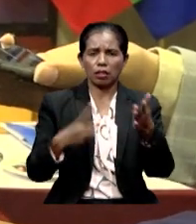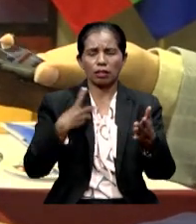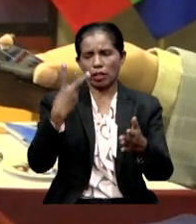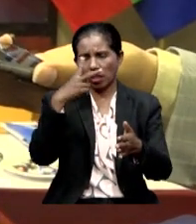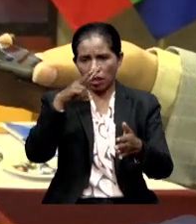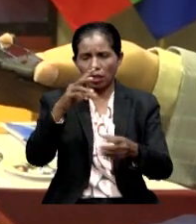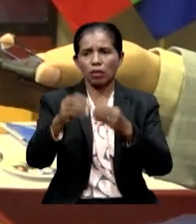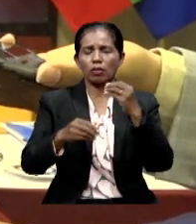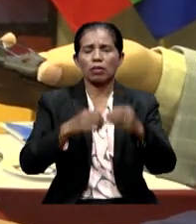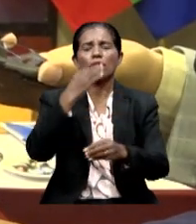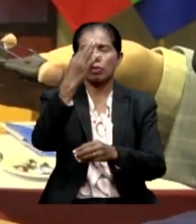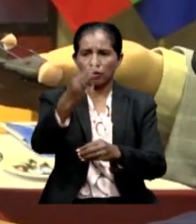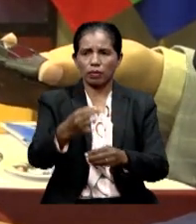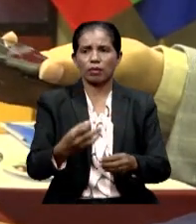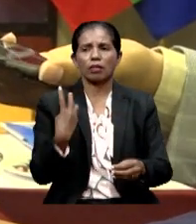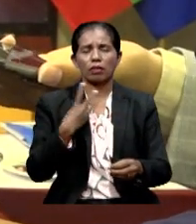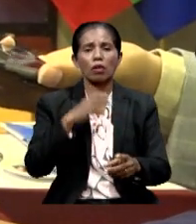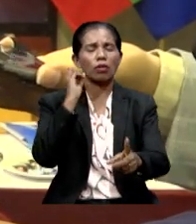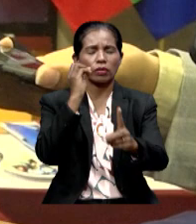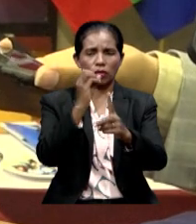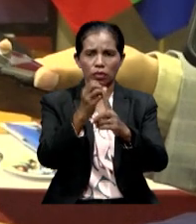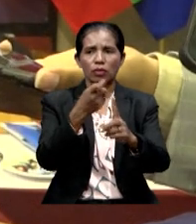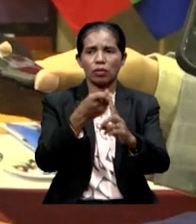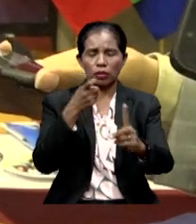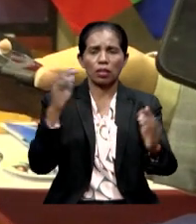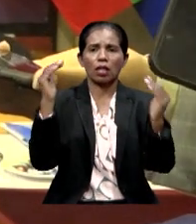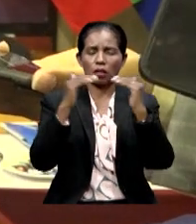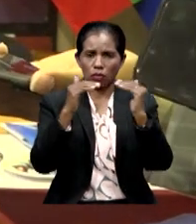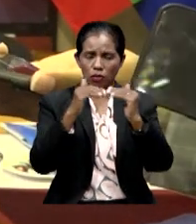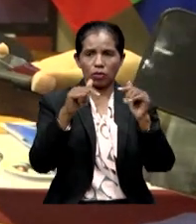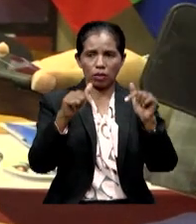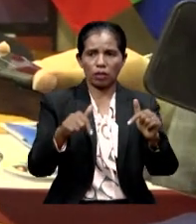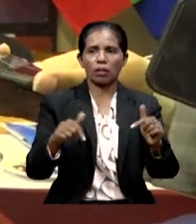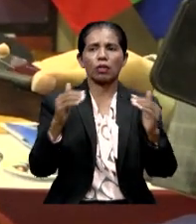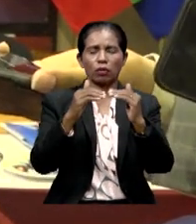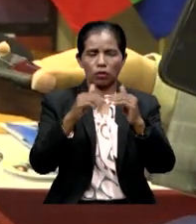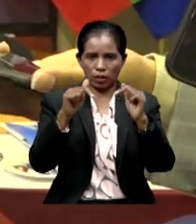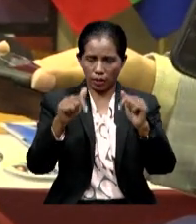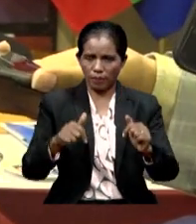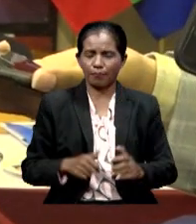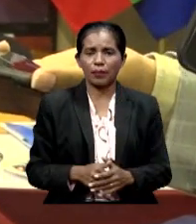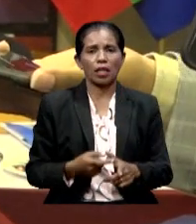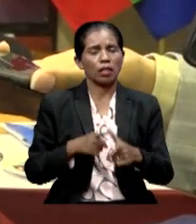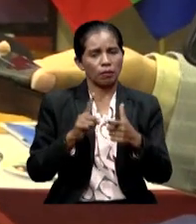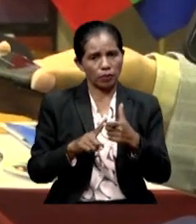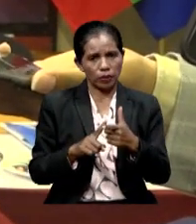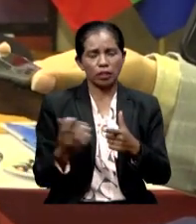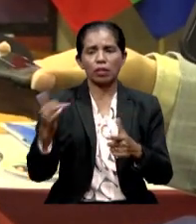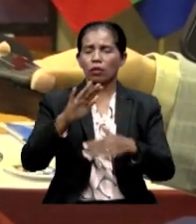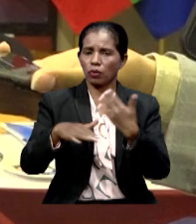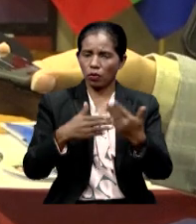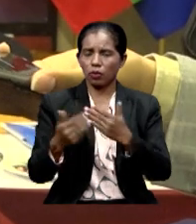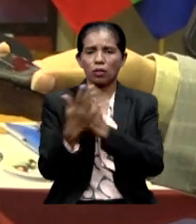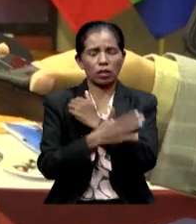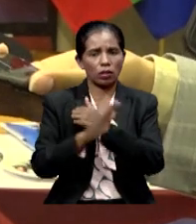ba iha futuro idane mo objetivo husi reunião idane encontro idane para depois sira hototu na sang hototu